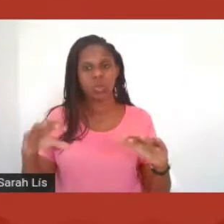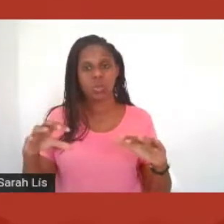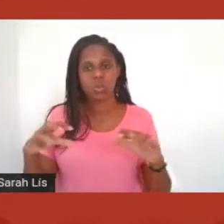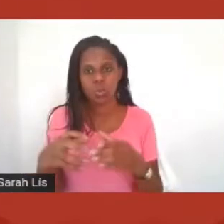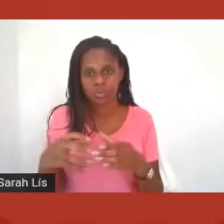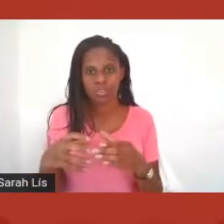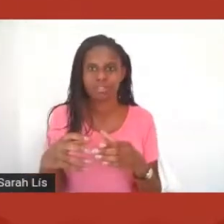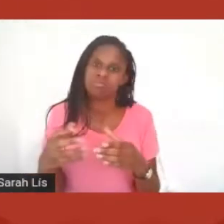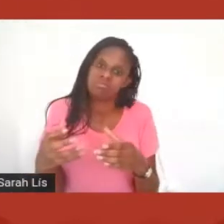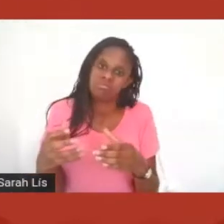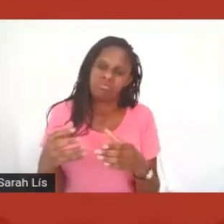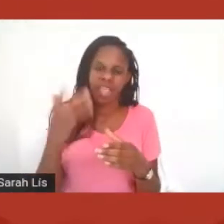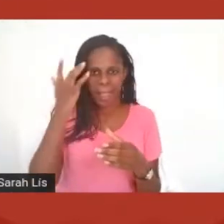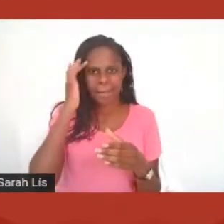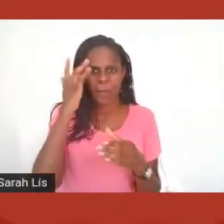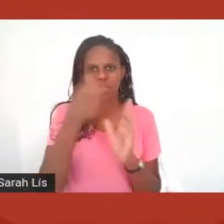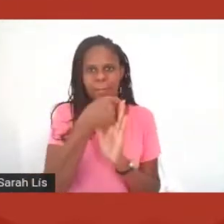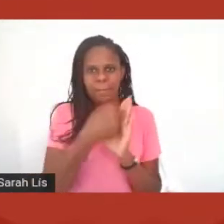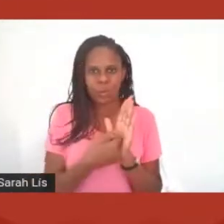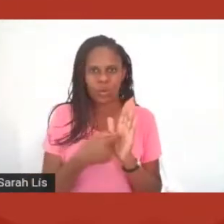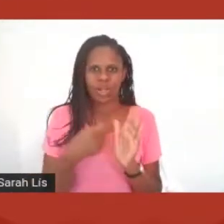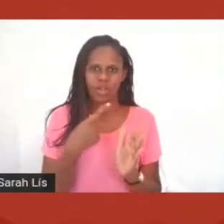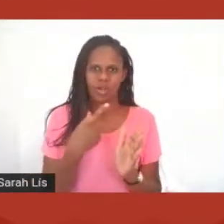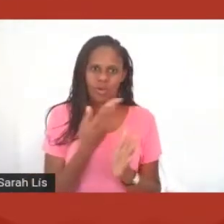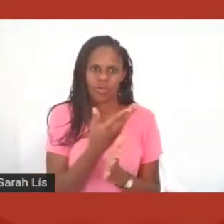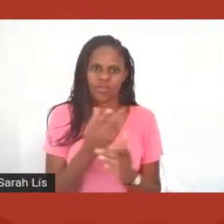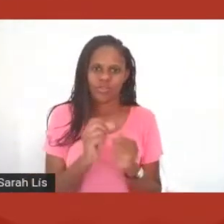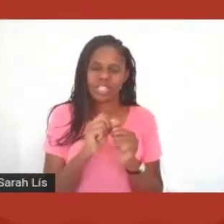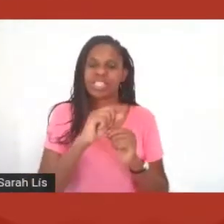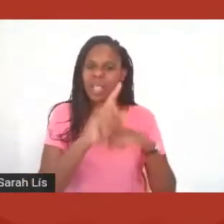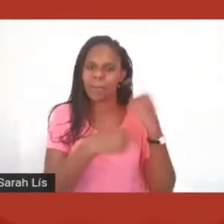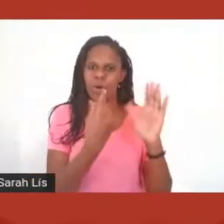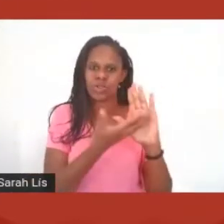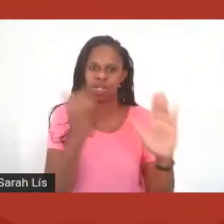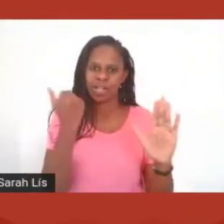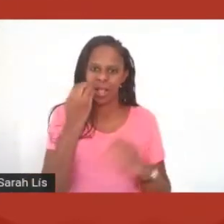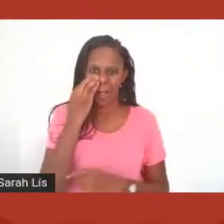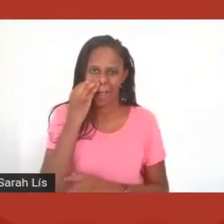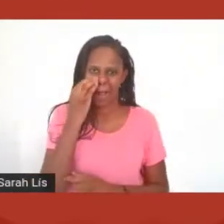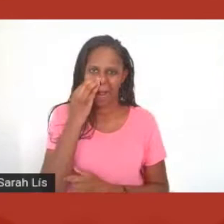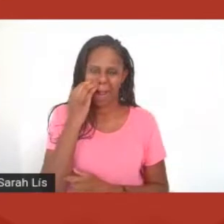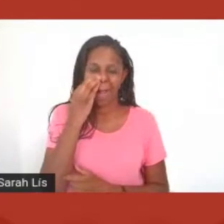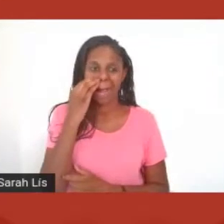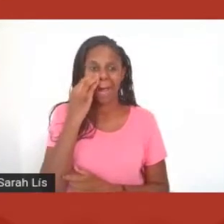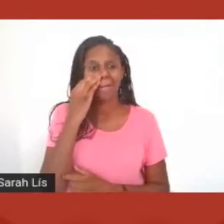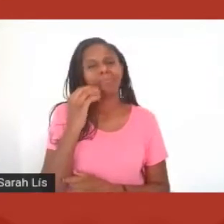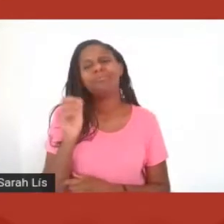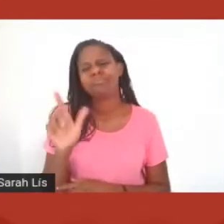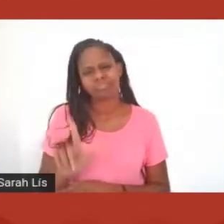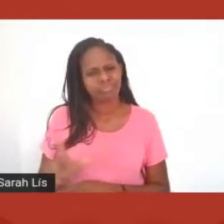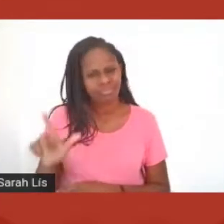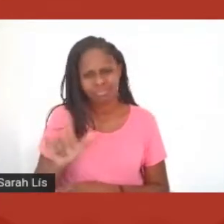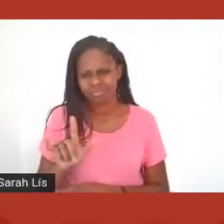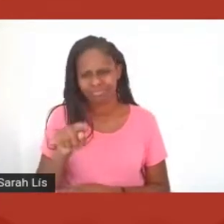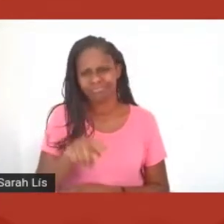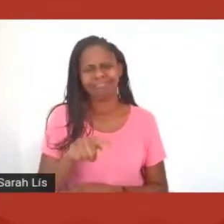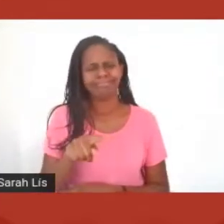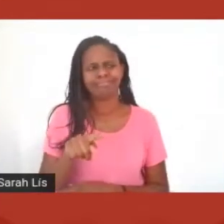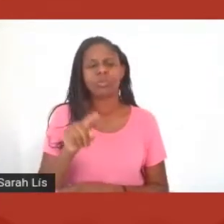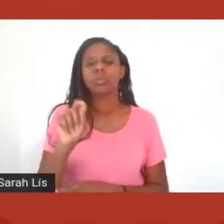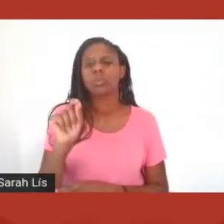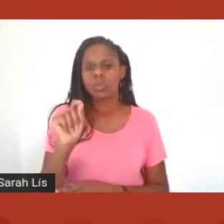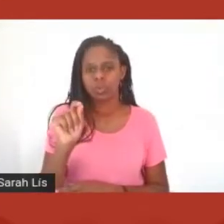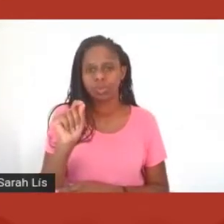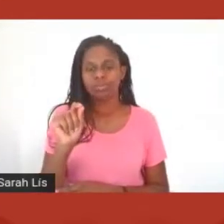E era essa a hipótese que eu tinha escrito e apaguei depois. Claro que aí a gente está caminhando no sentido